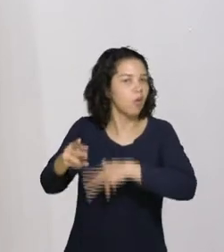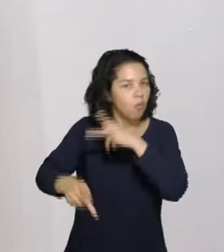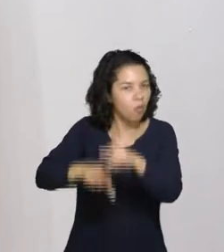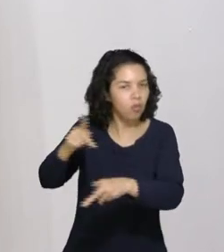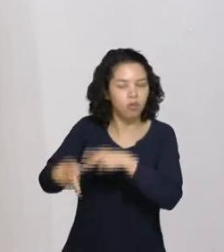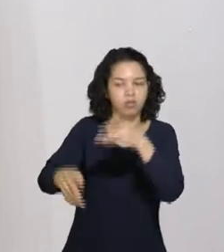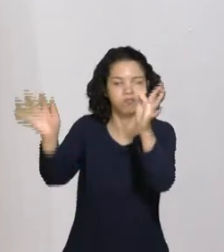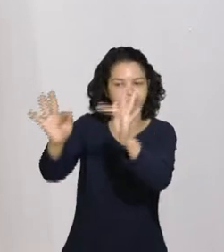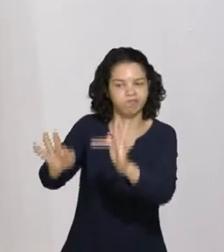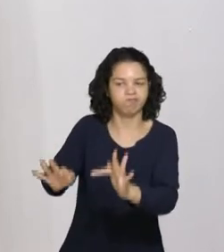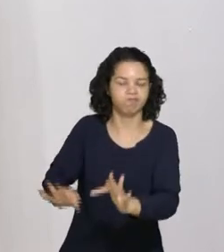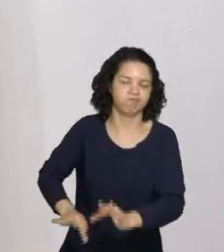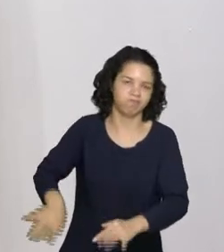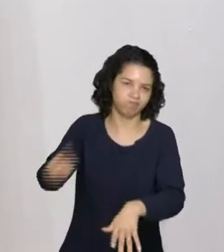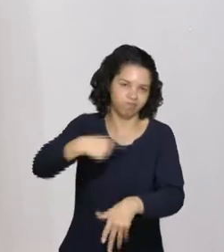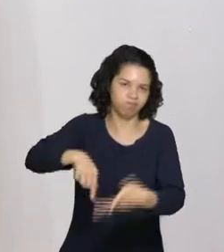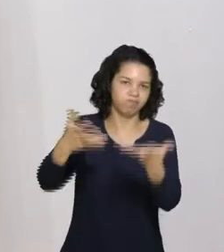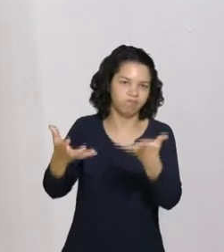feliz. Né?